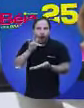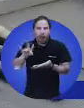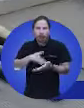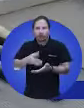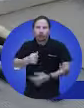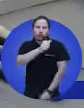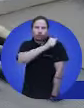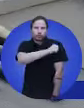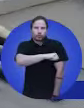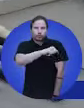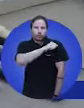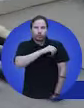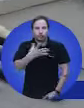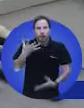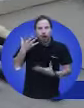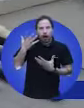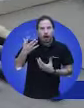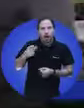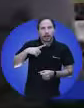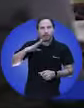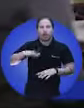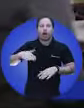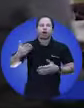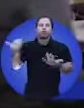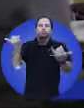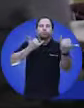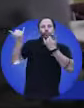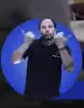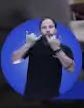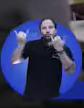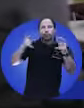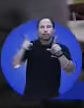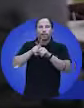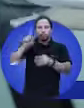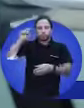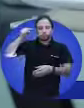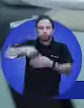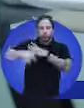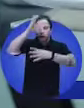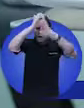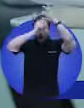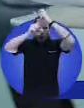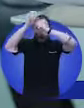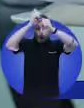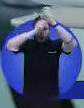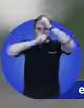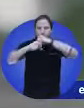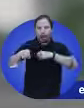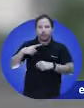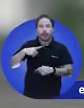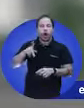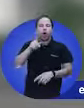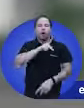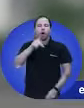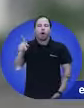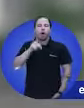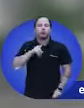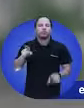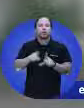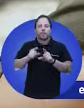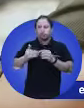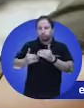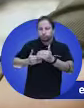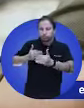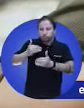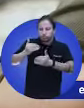tablets para nossos alunos receberem mais conteúdos e aprofundarem no conhecimento. E aos professores